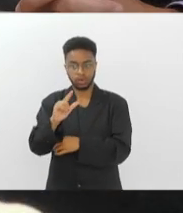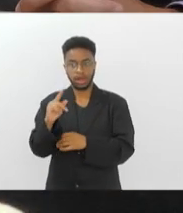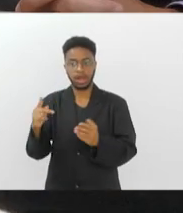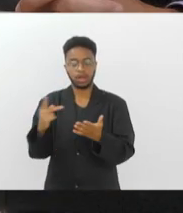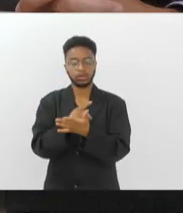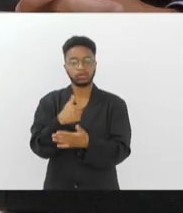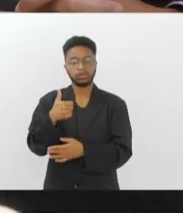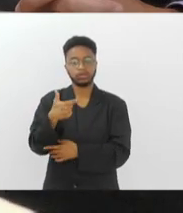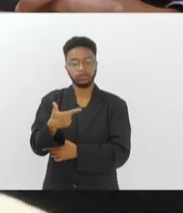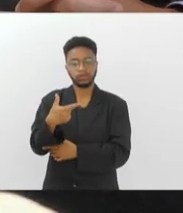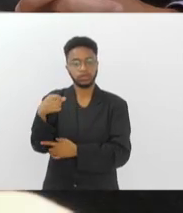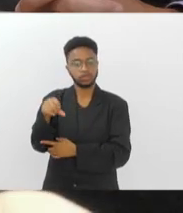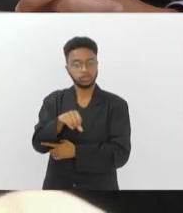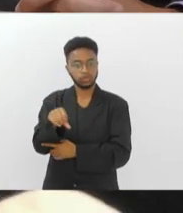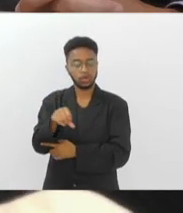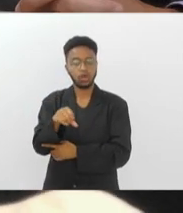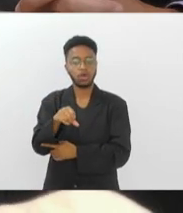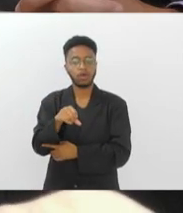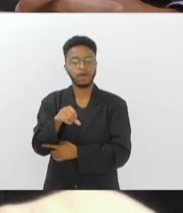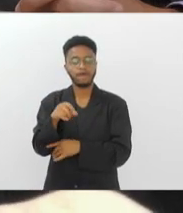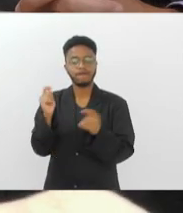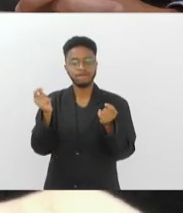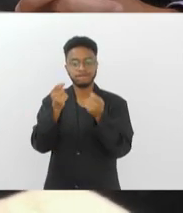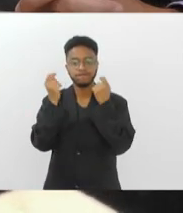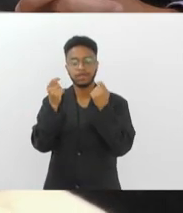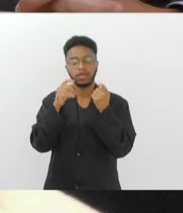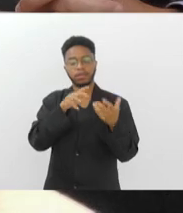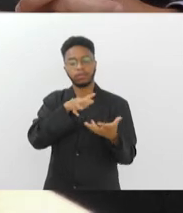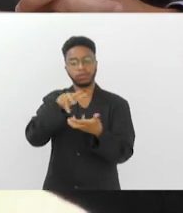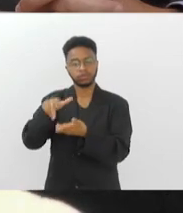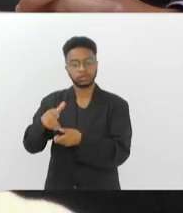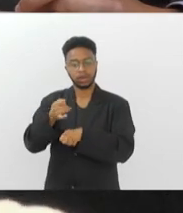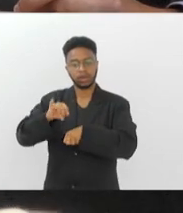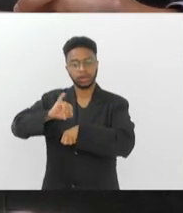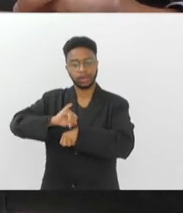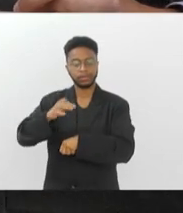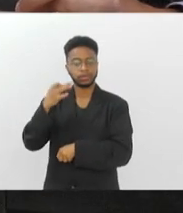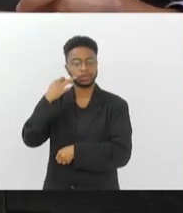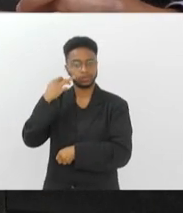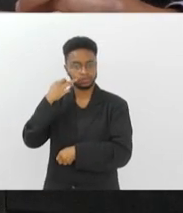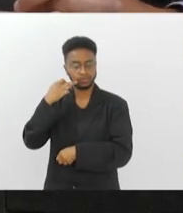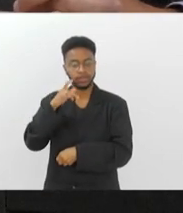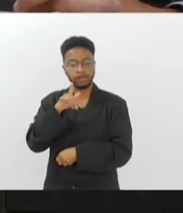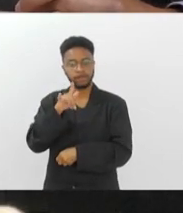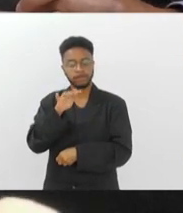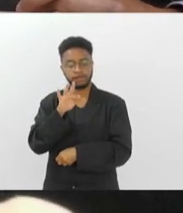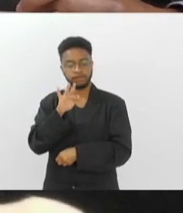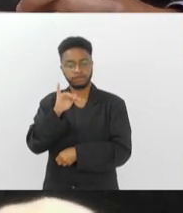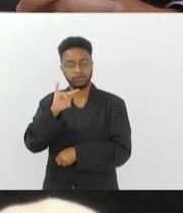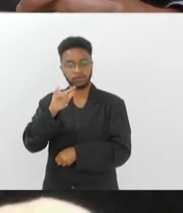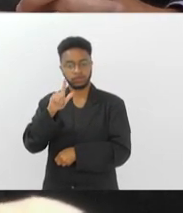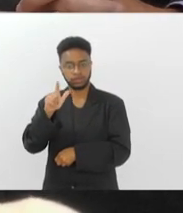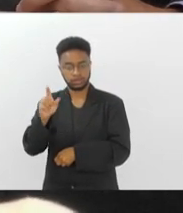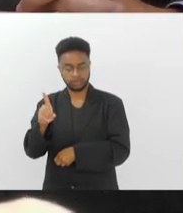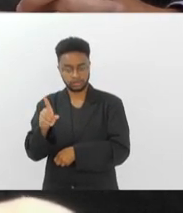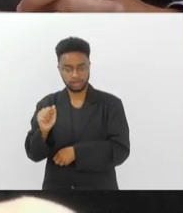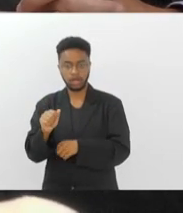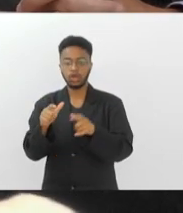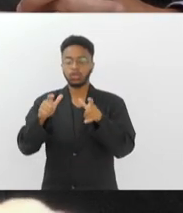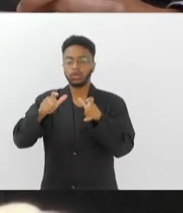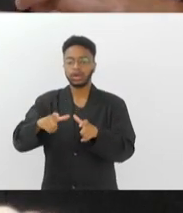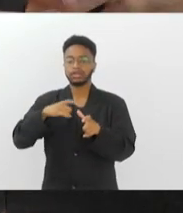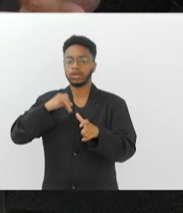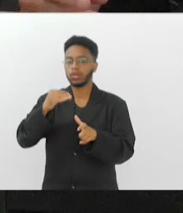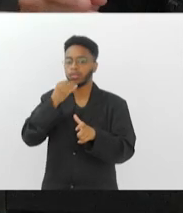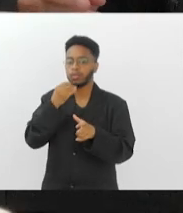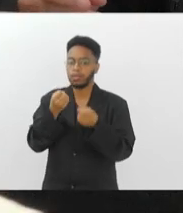39ª edição da Feira Internacional de Luanda, FILDA, um espaço que oferece boas oportunidades de negócio